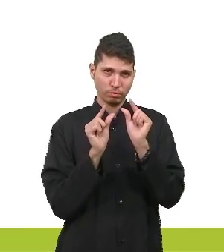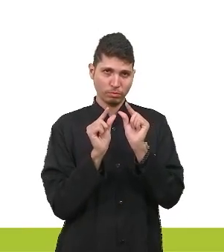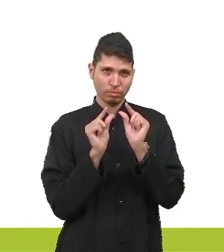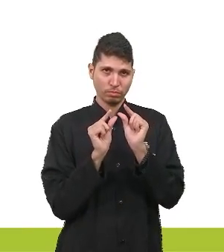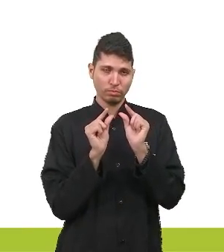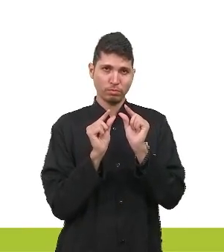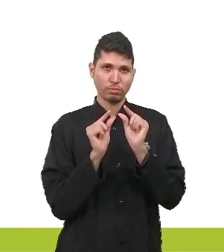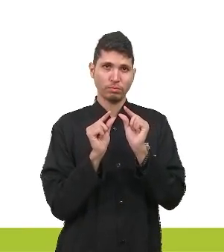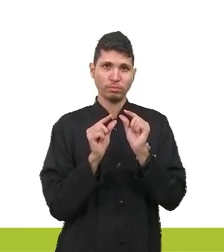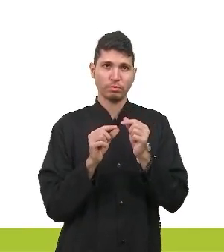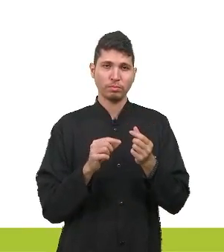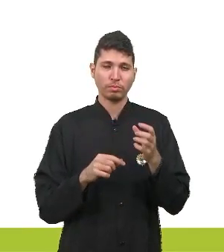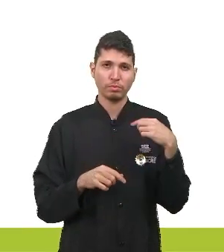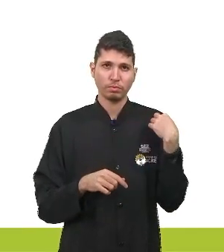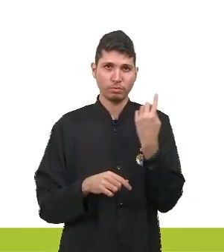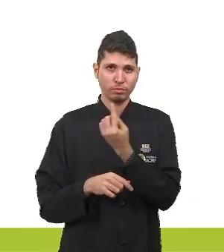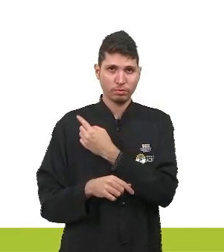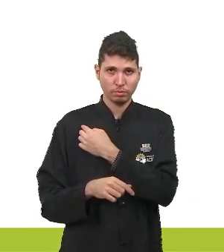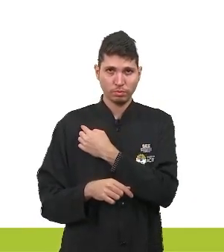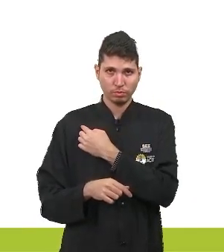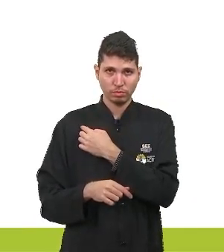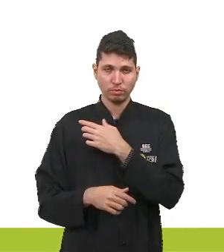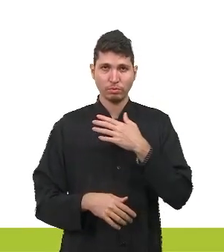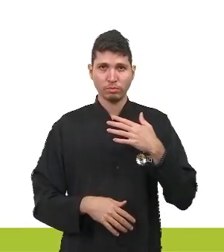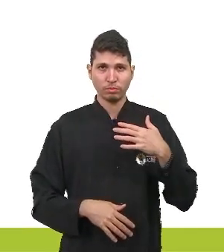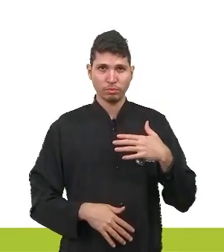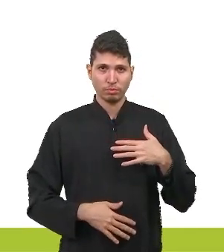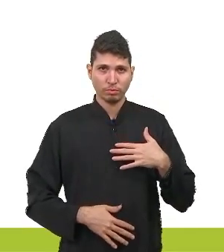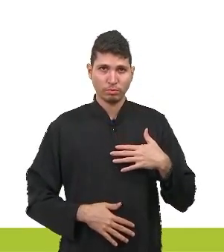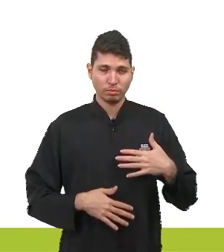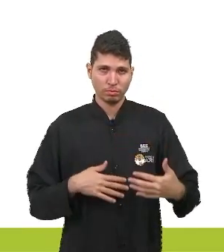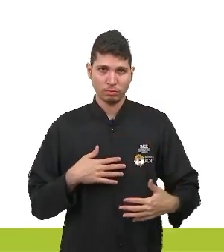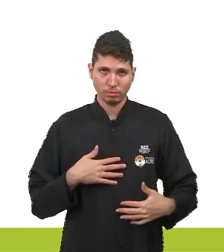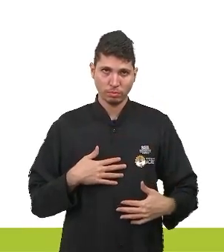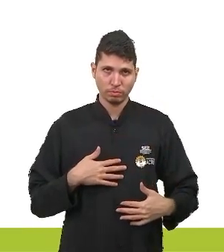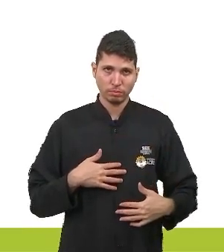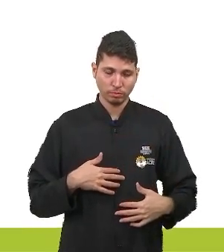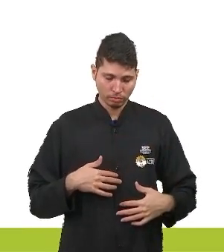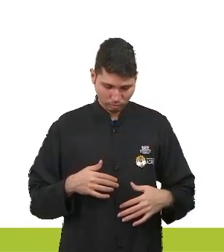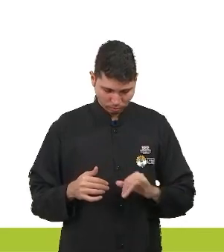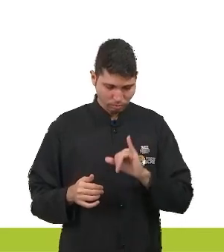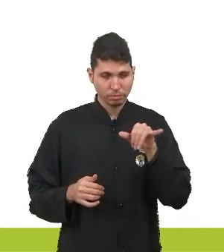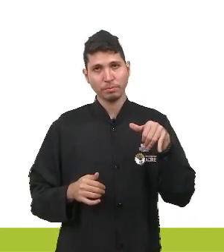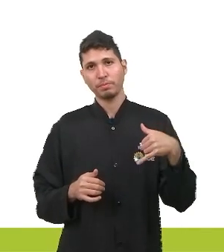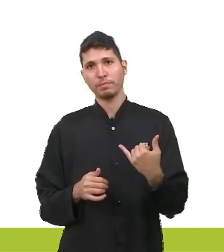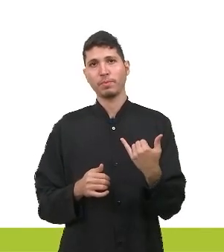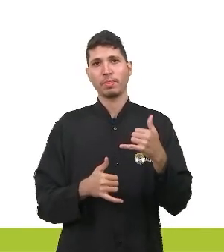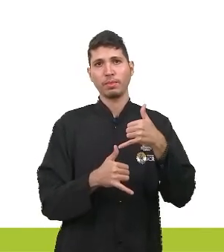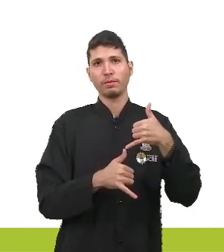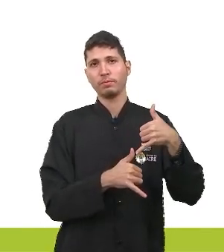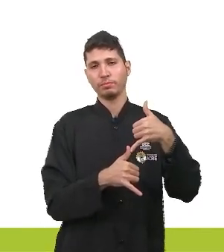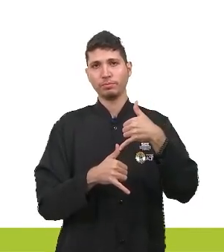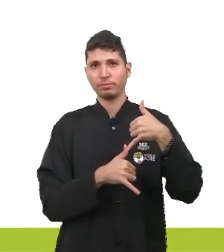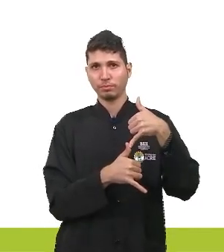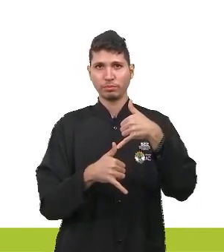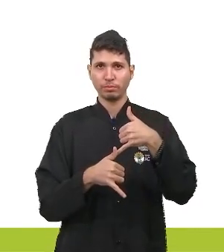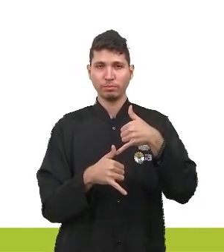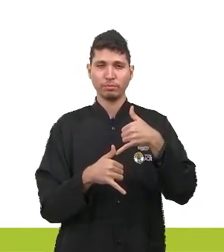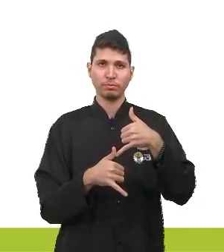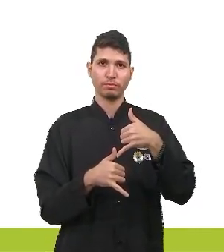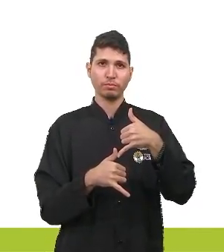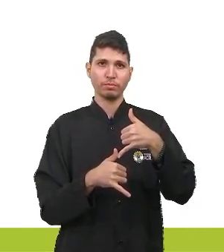o nosso organismo possa aproveitar esses lipídios. Só não esqueçam que nós